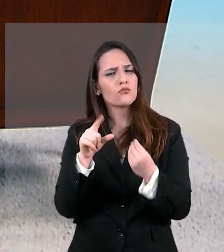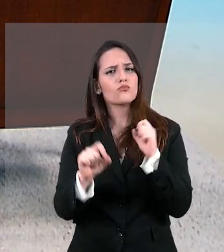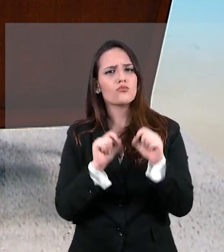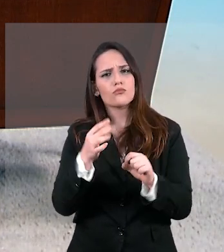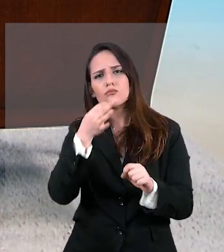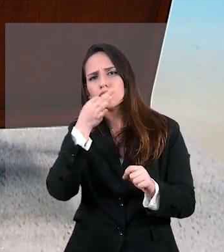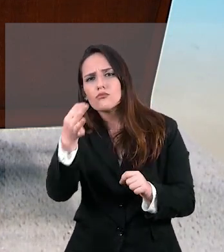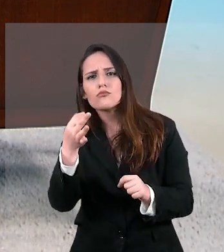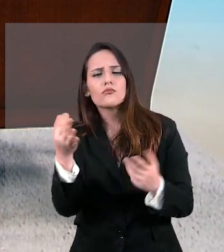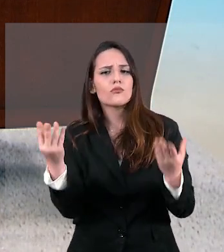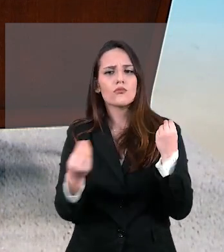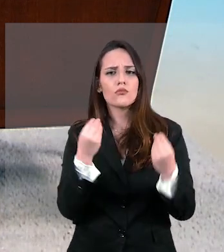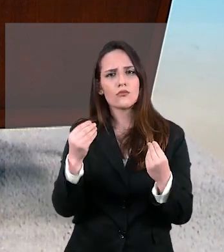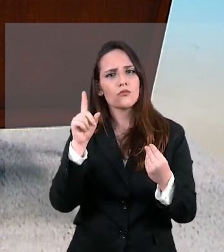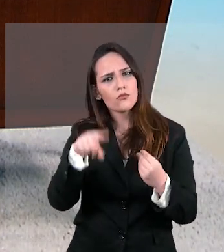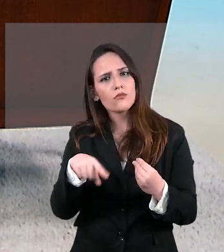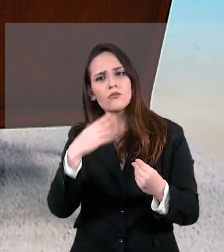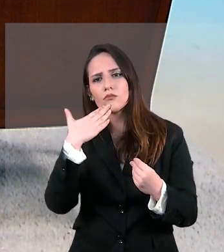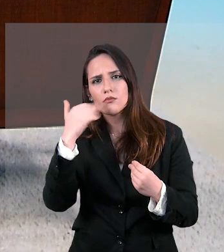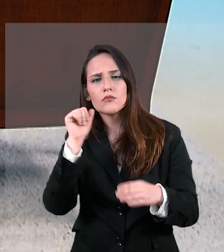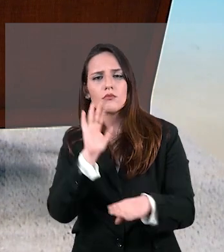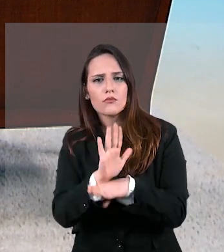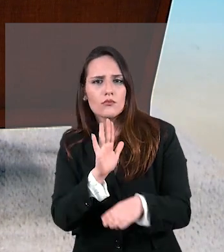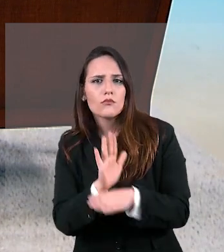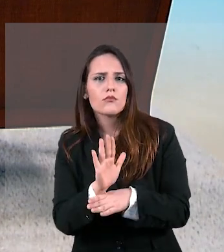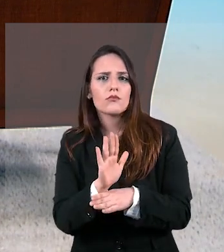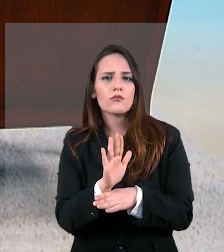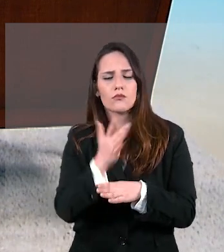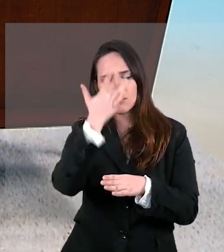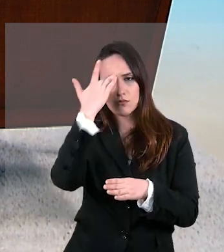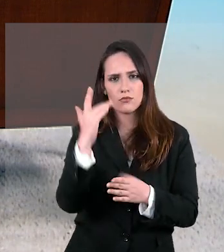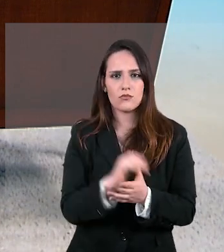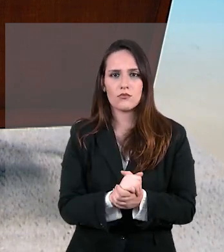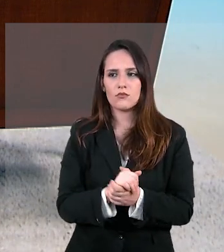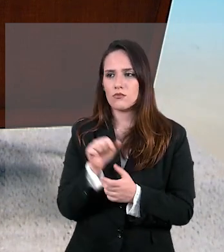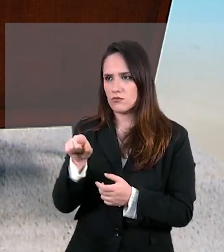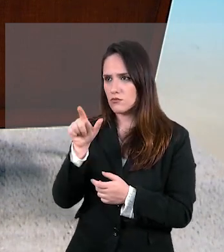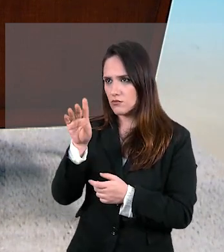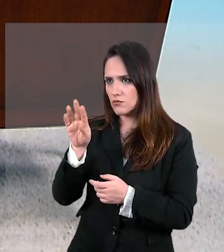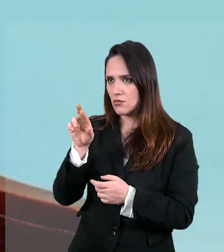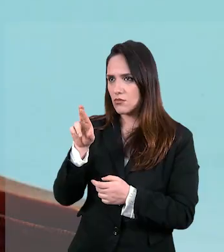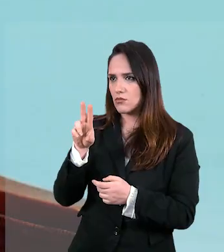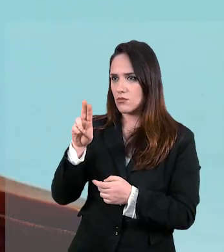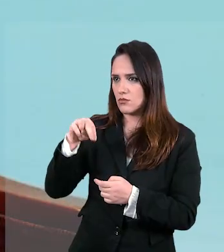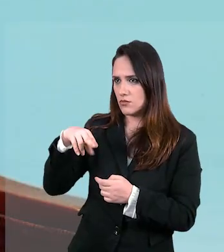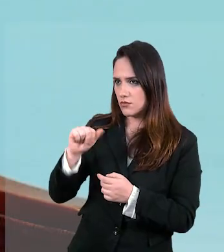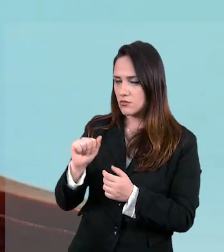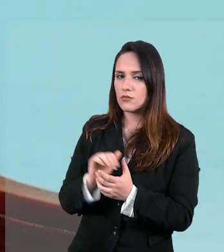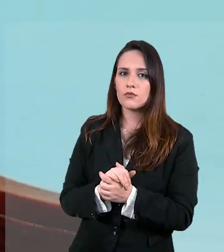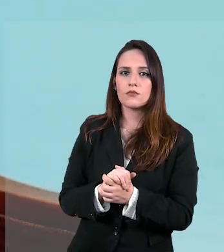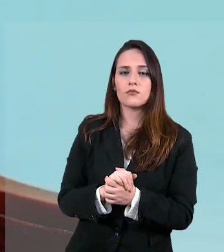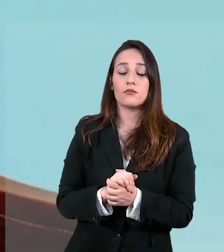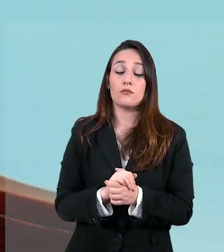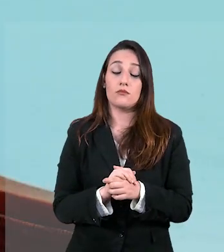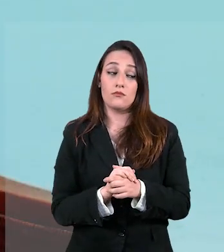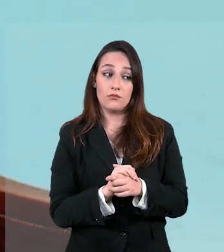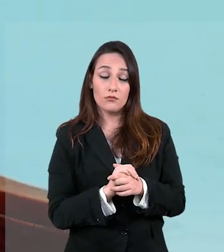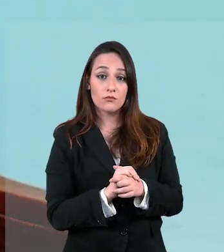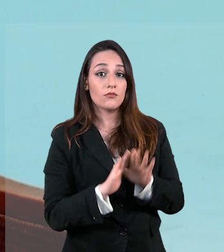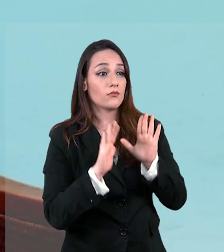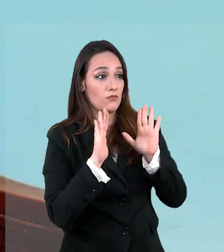uma recomendação, uma dica, o que você diria para uma mulher dessas, Bruna? O